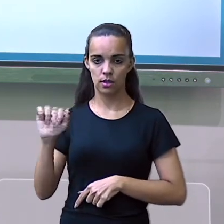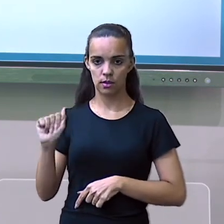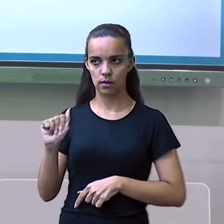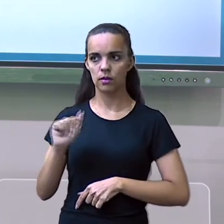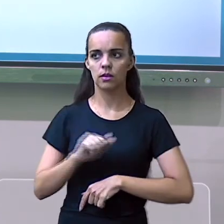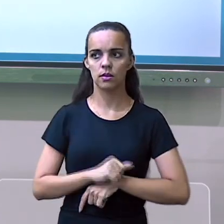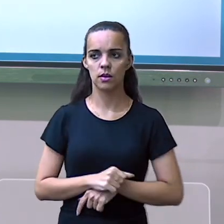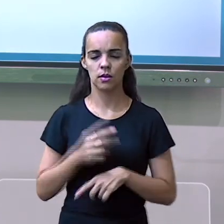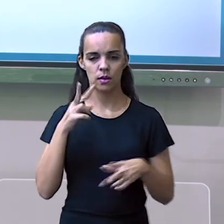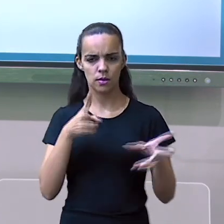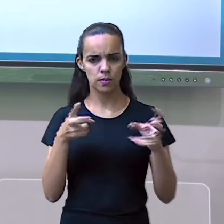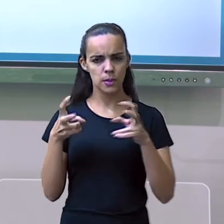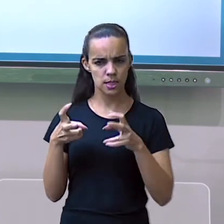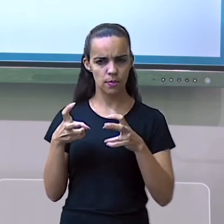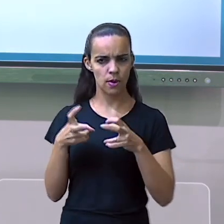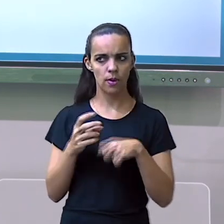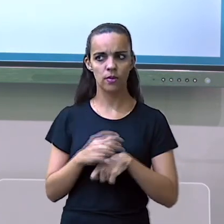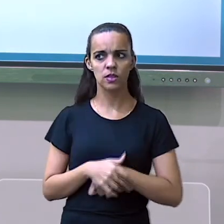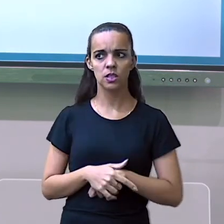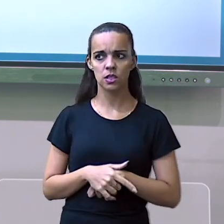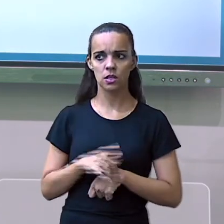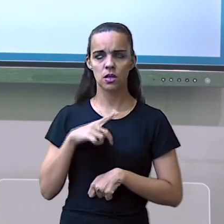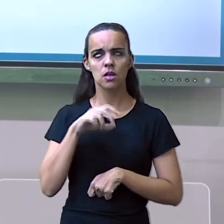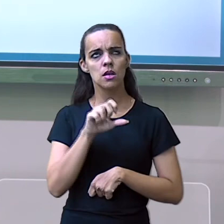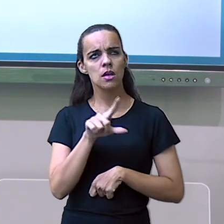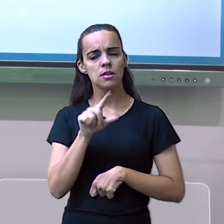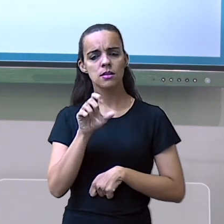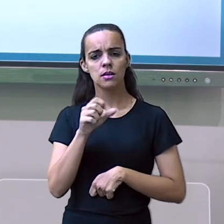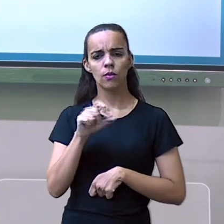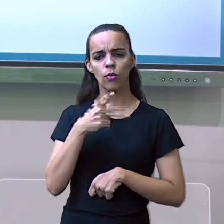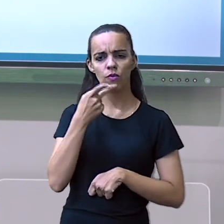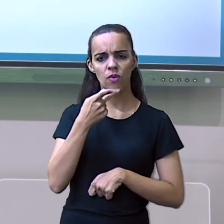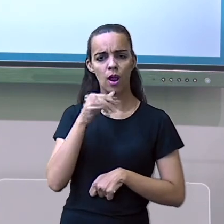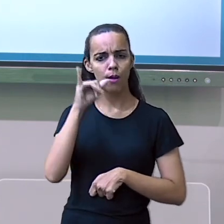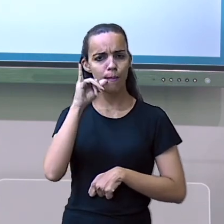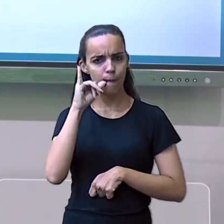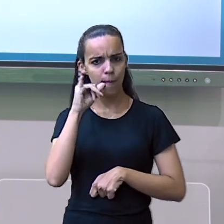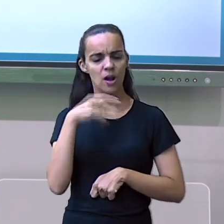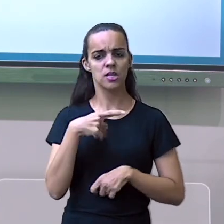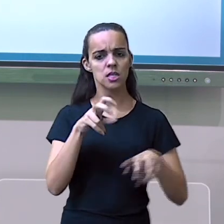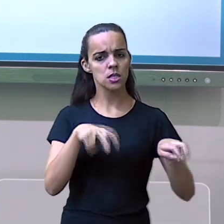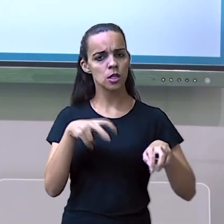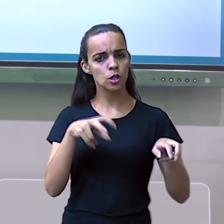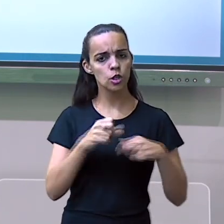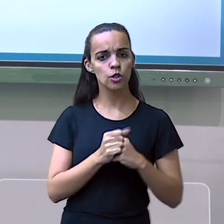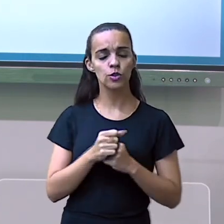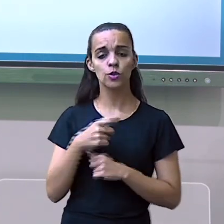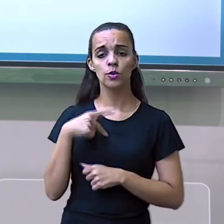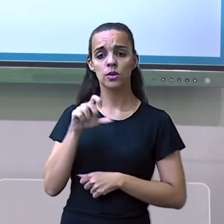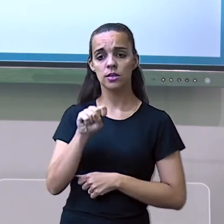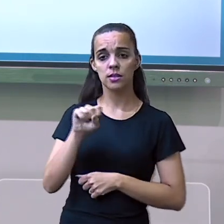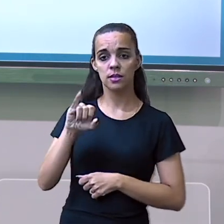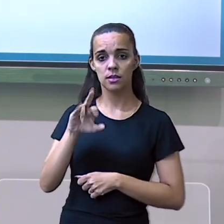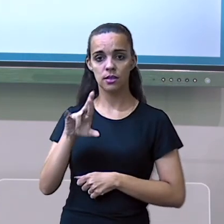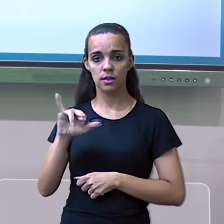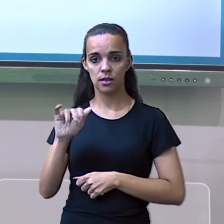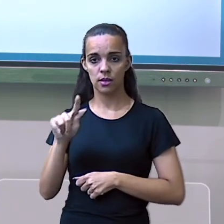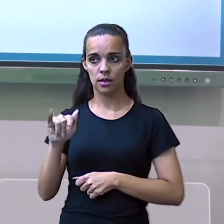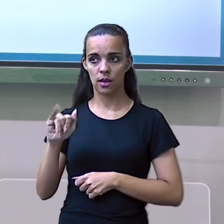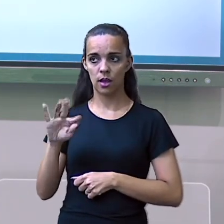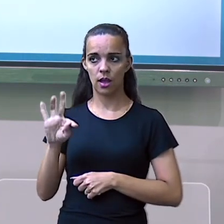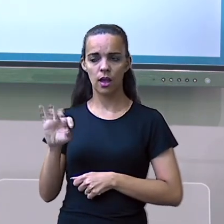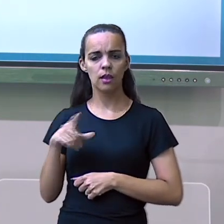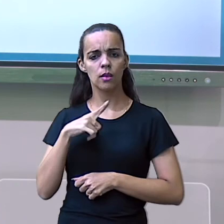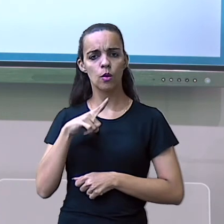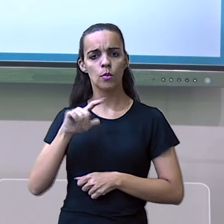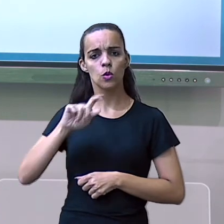sirigaita. Perceberam aí? Saci, sítio, sirigaita. O